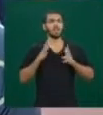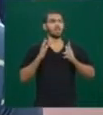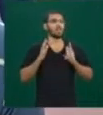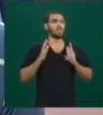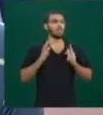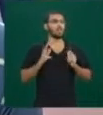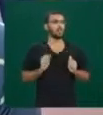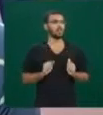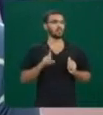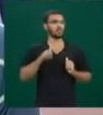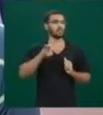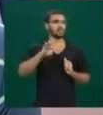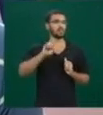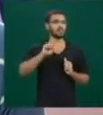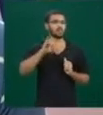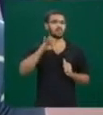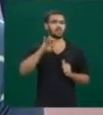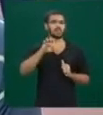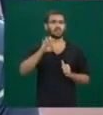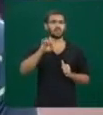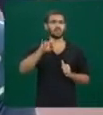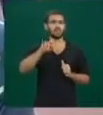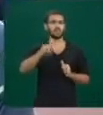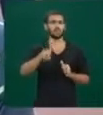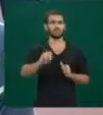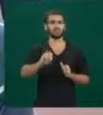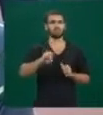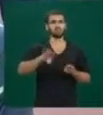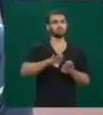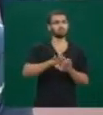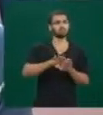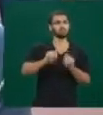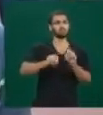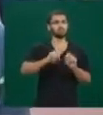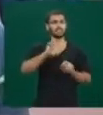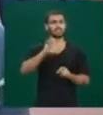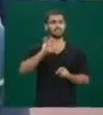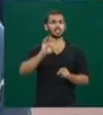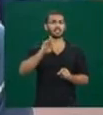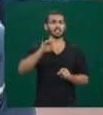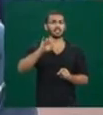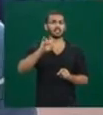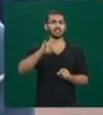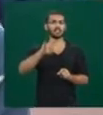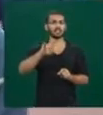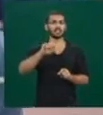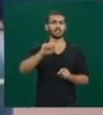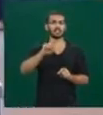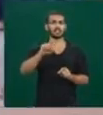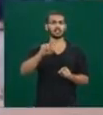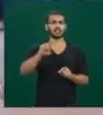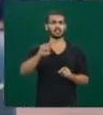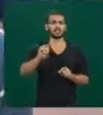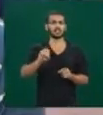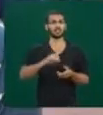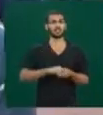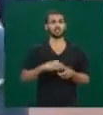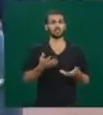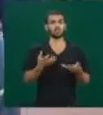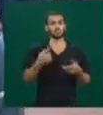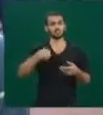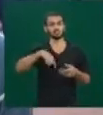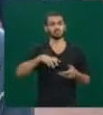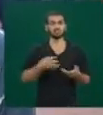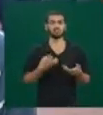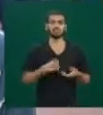desinfetado, limpo e depois esterilizado. É isso que nós pretendemos fazer.